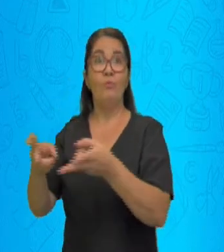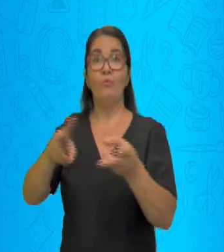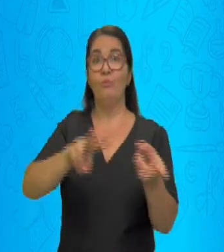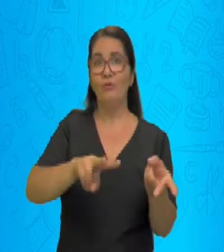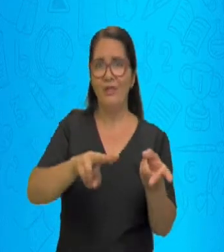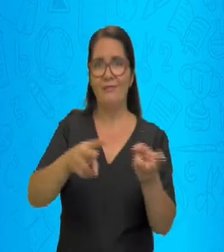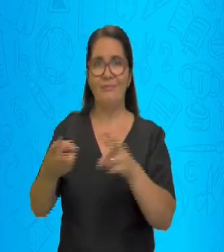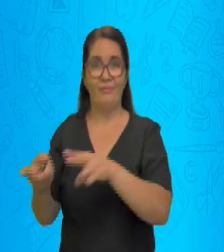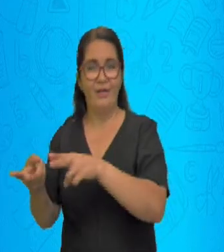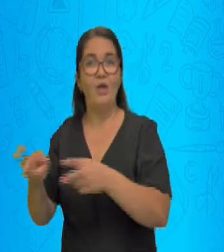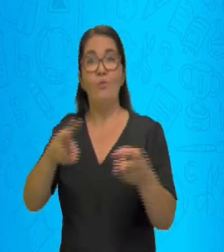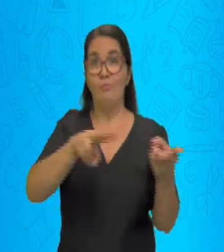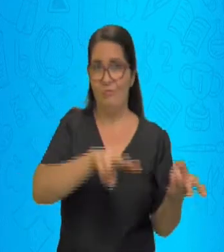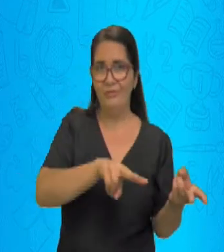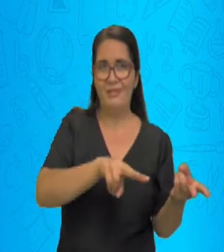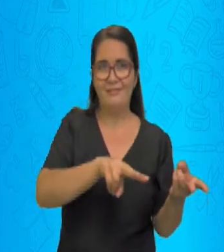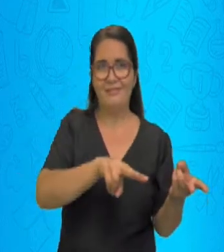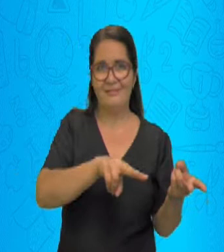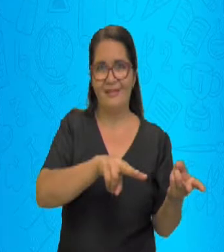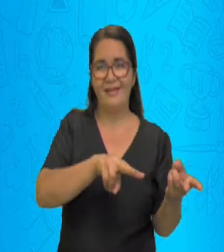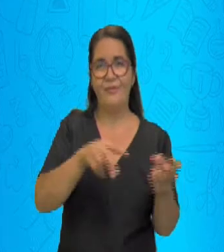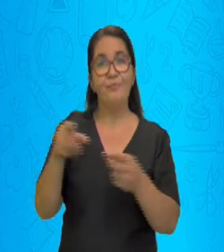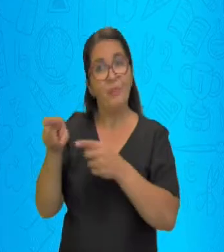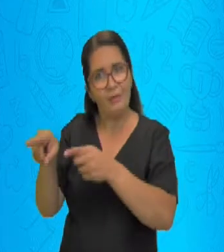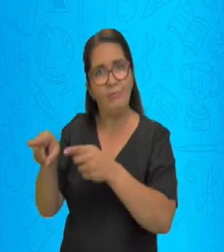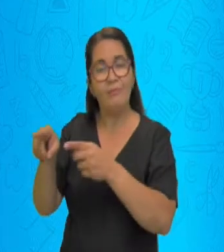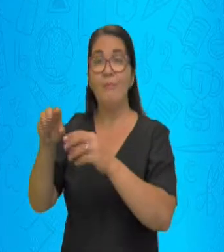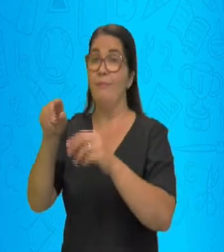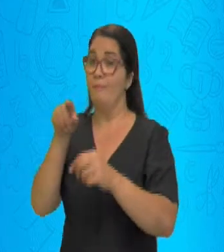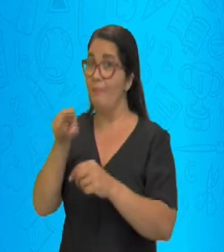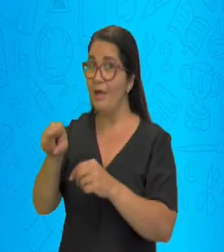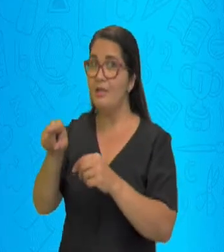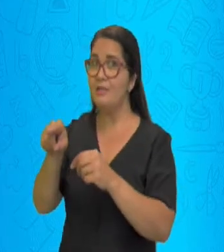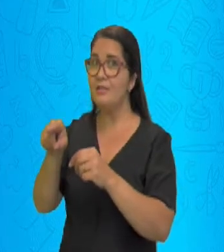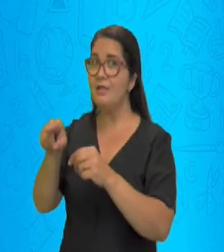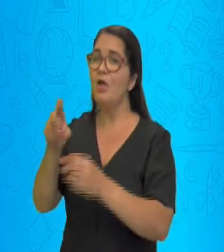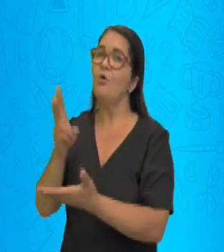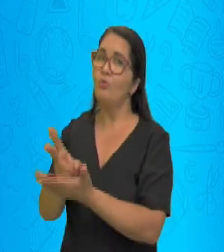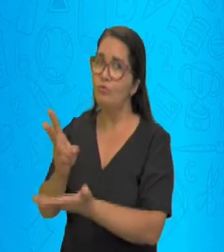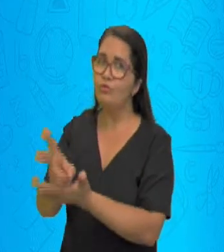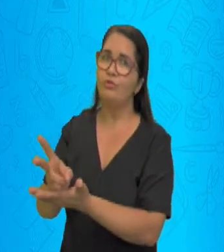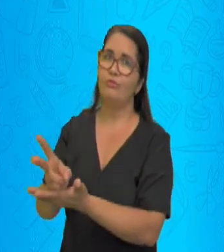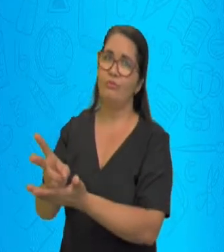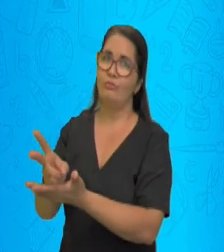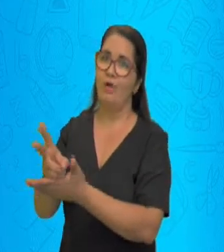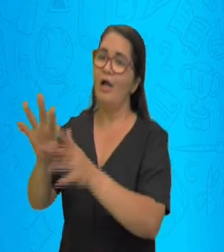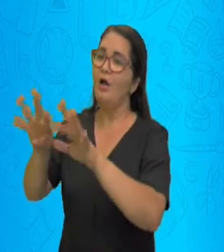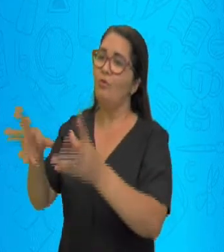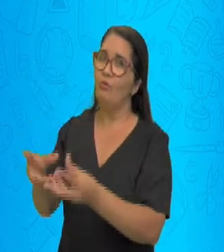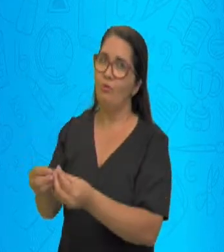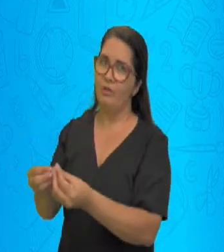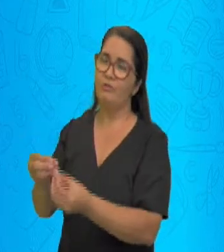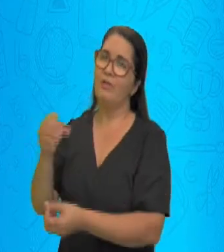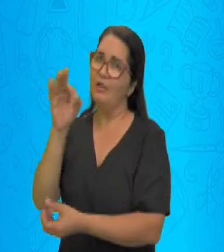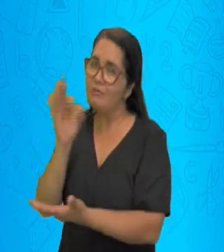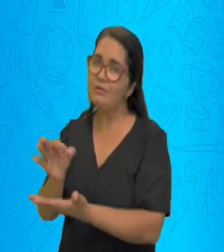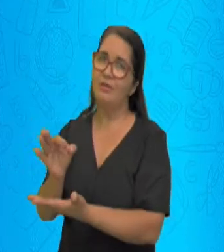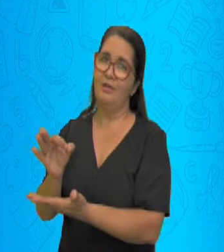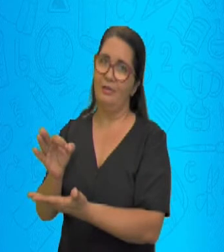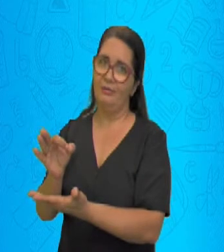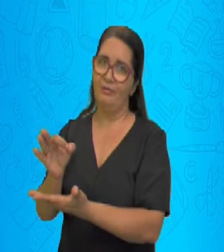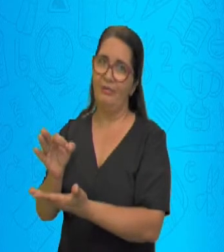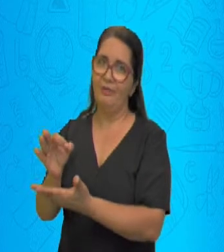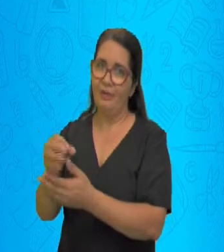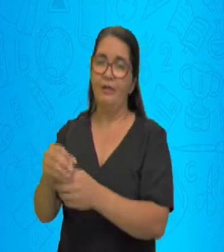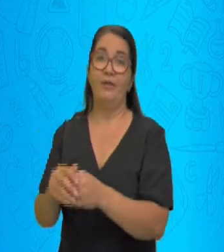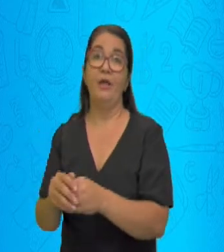forma de resolver, mas não mudou o resultado. Princípio da expressão numérica. Vamos resolver o que está no parênteses